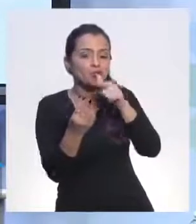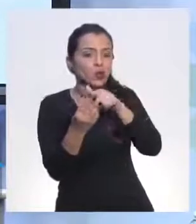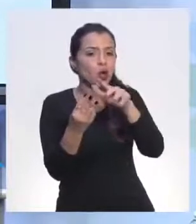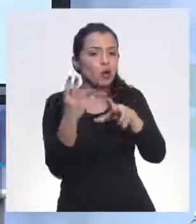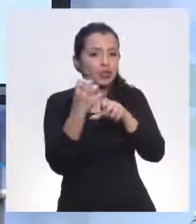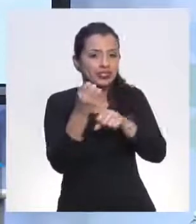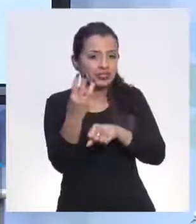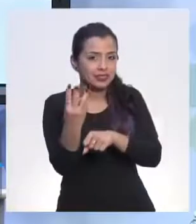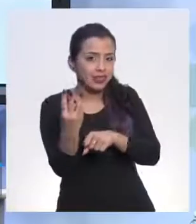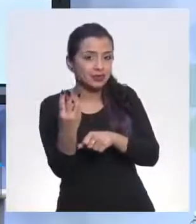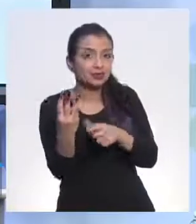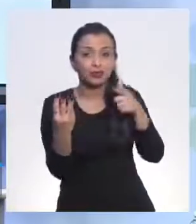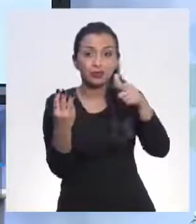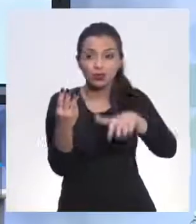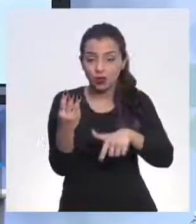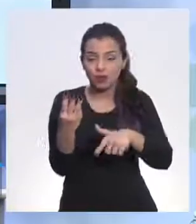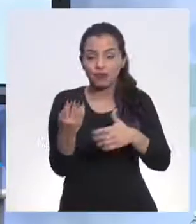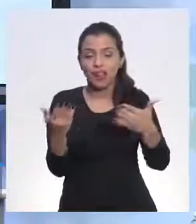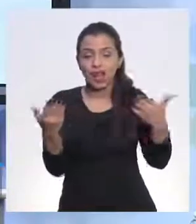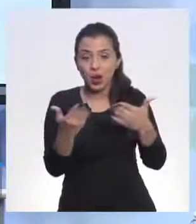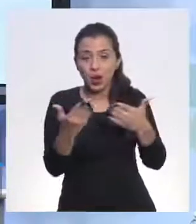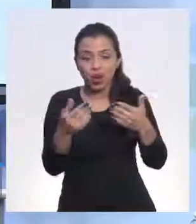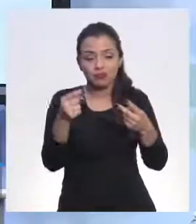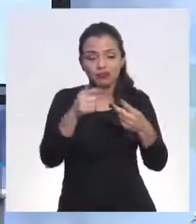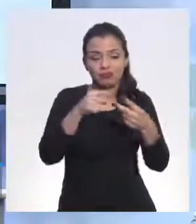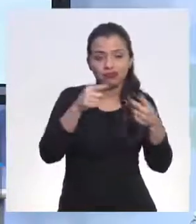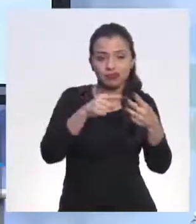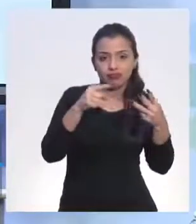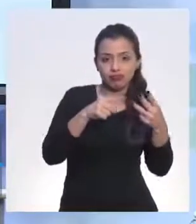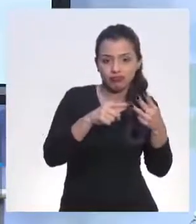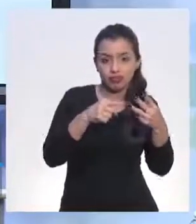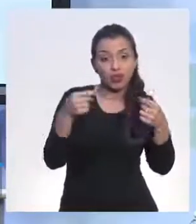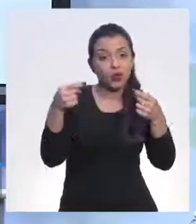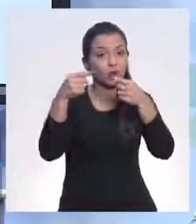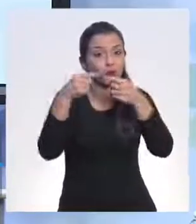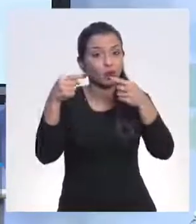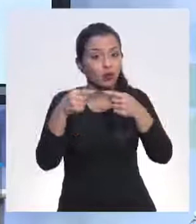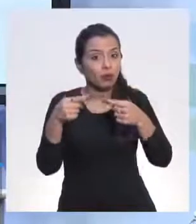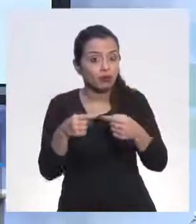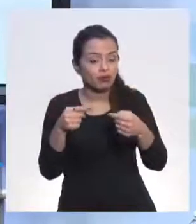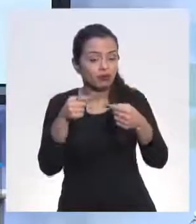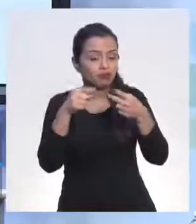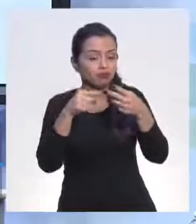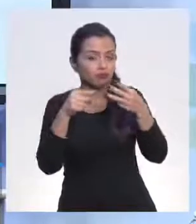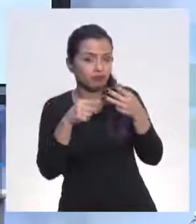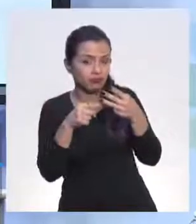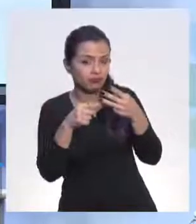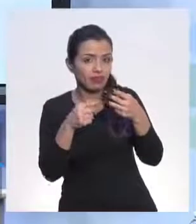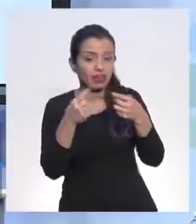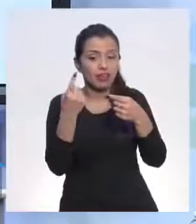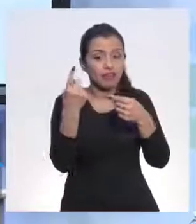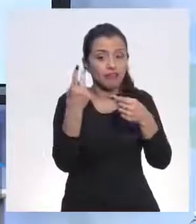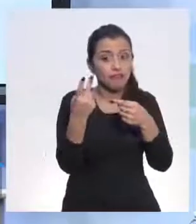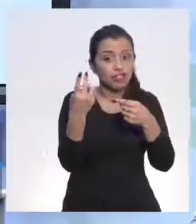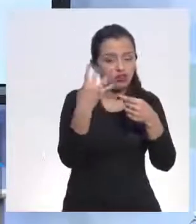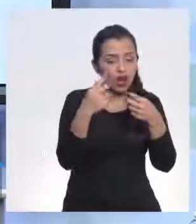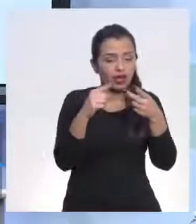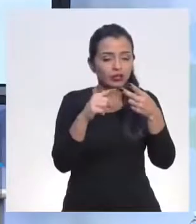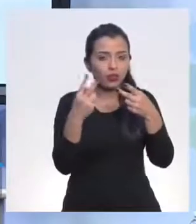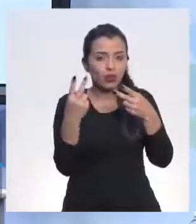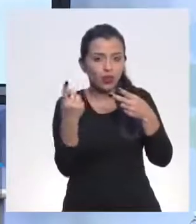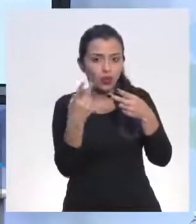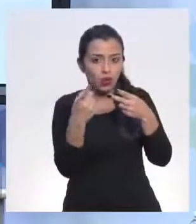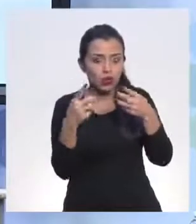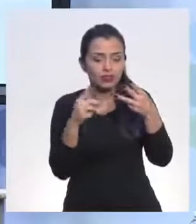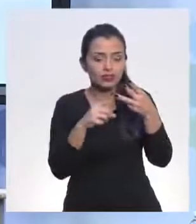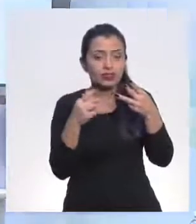o divisor aí, no caso, comum entre eles, vai ser o 3. E comum entre 24, 12 e 36. Pode colocar na tela